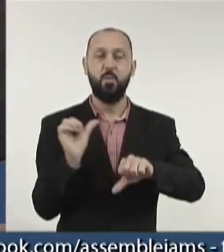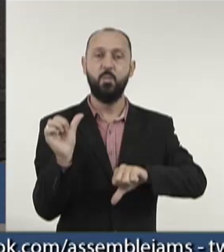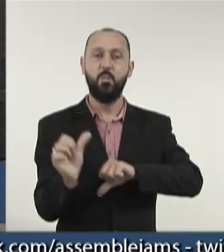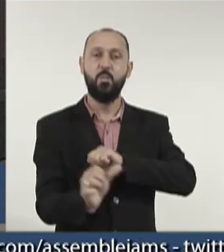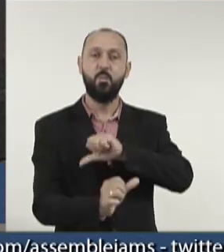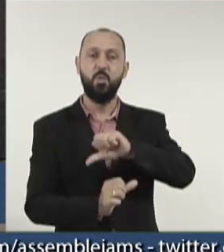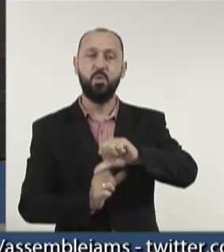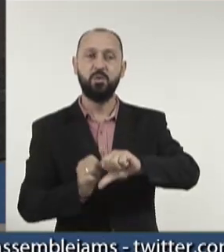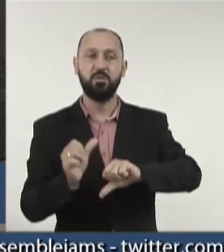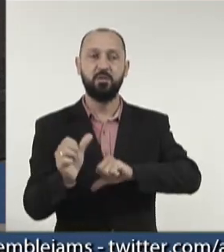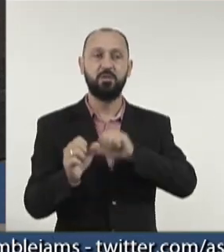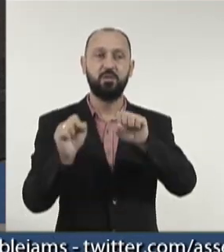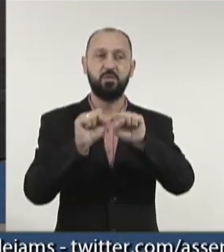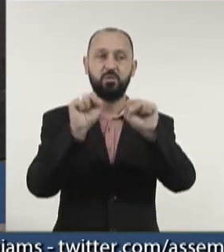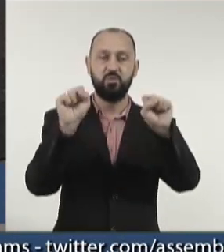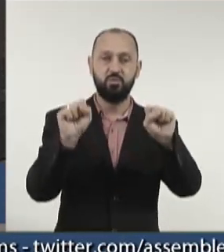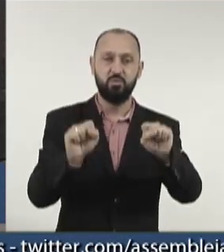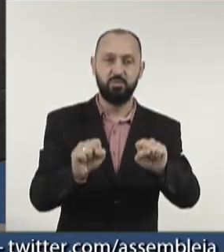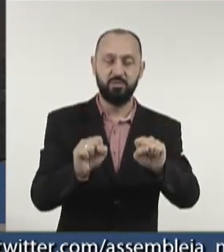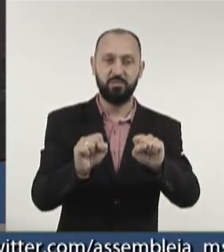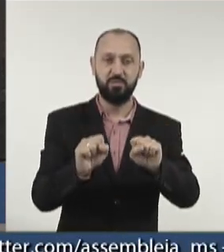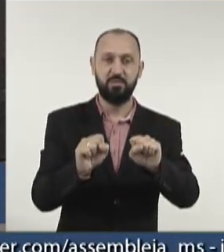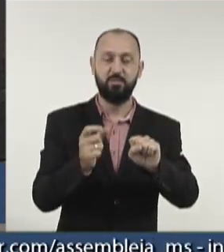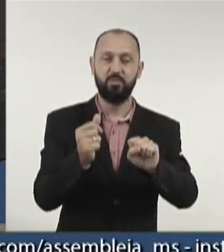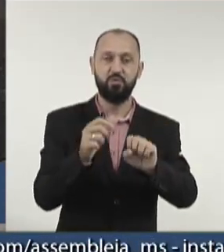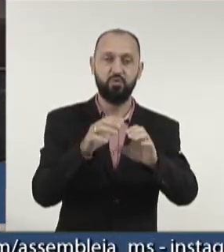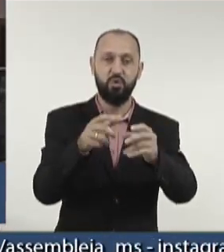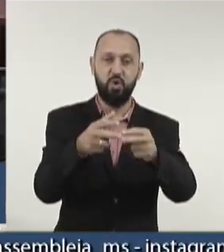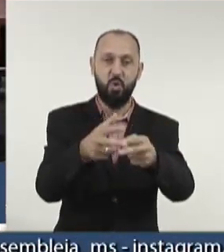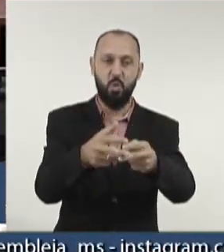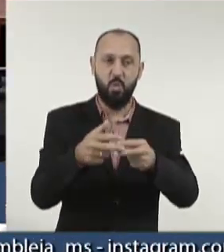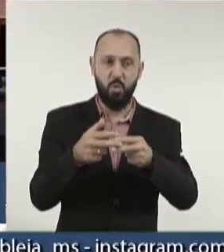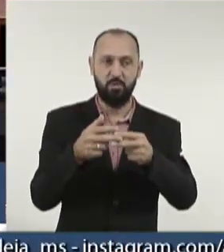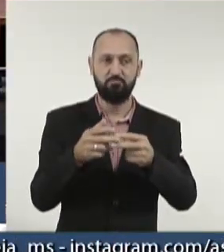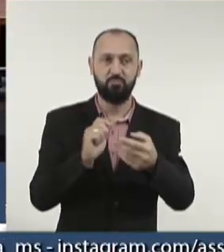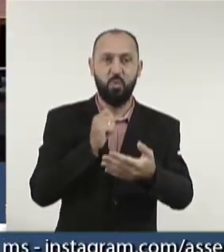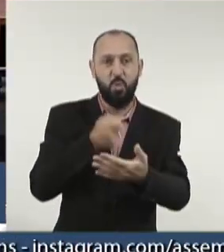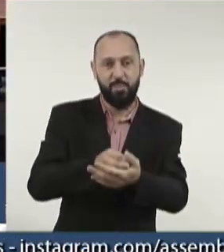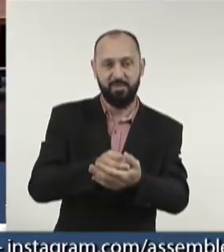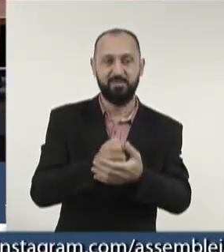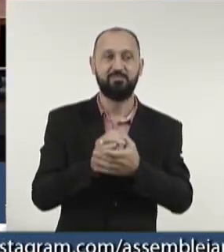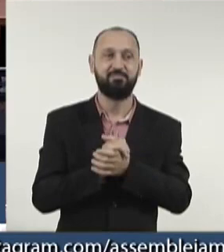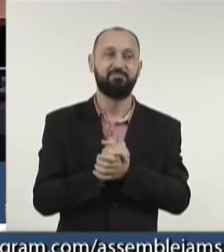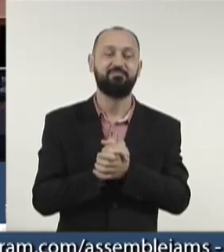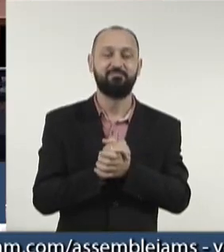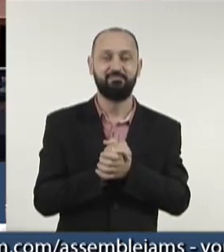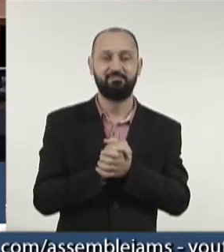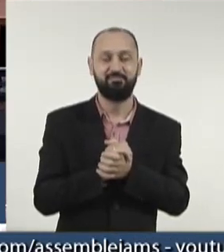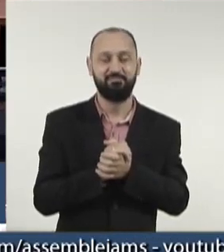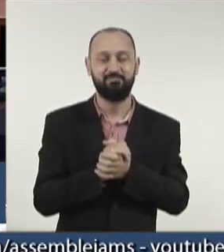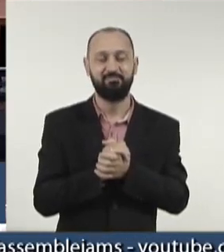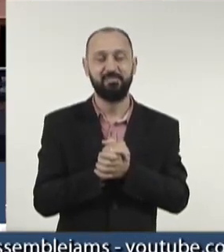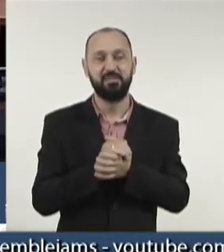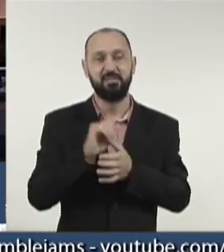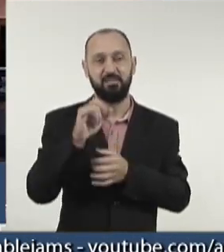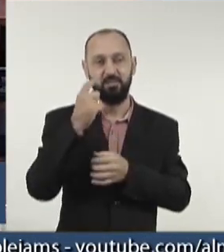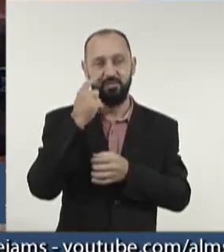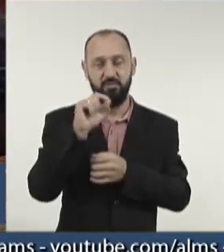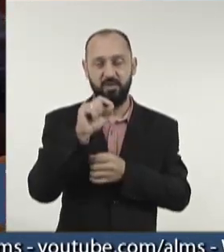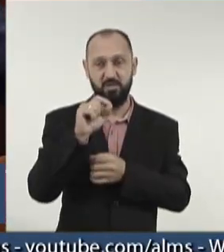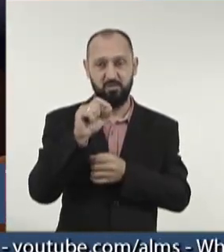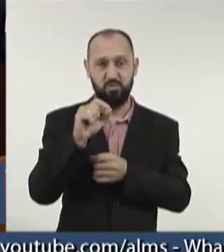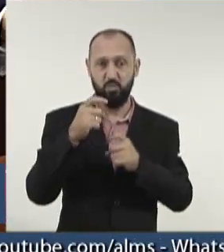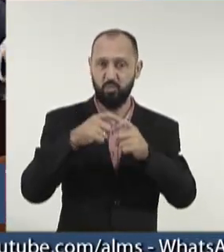remodelagem do sistema de cobrança. Mas você pode ter certeza que se tivesse o doutor